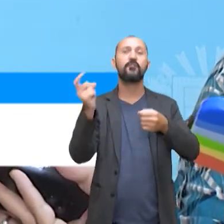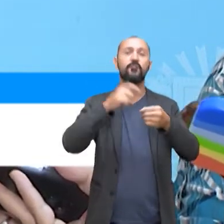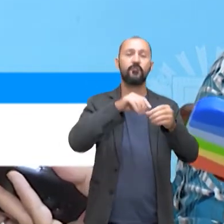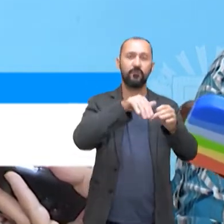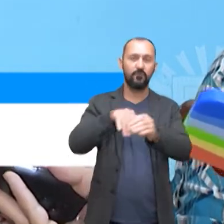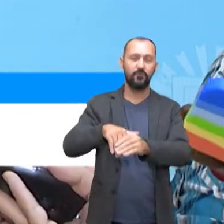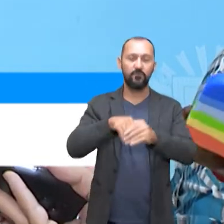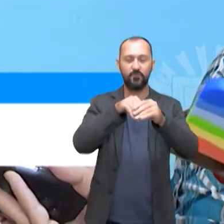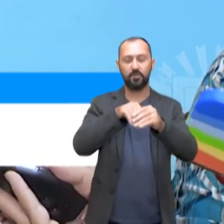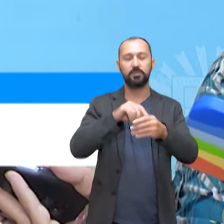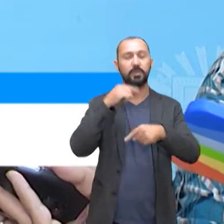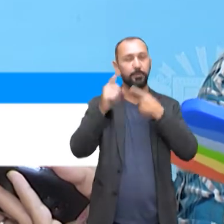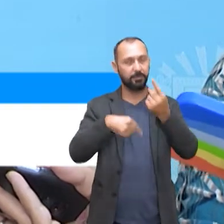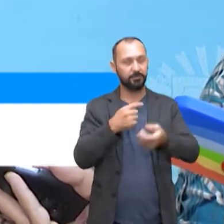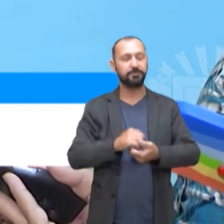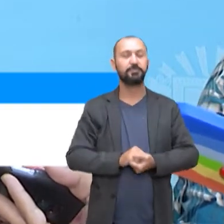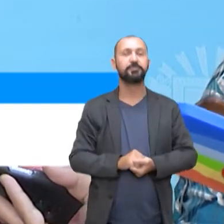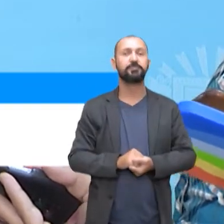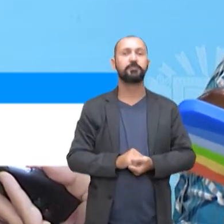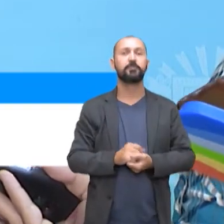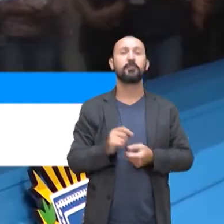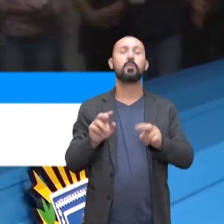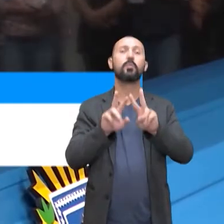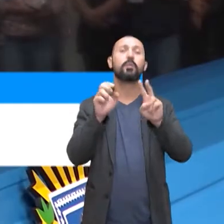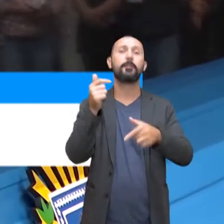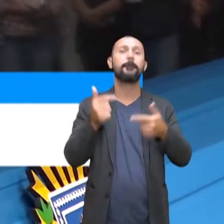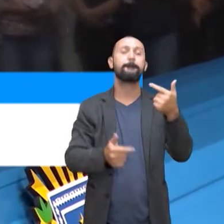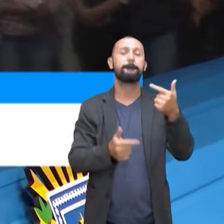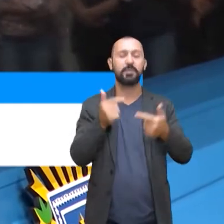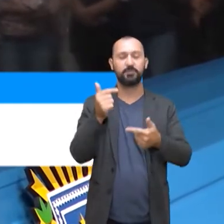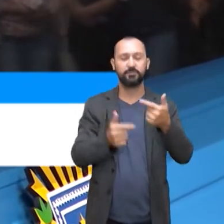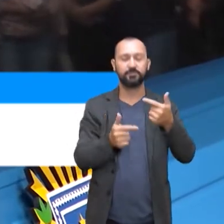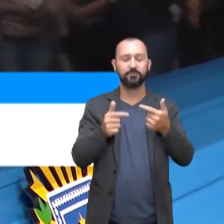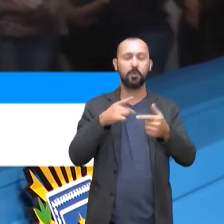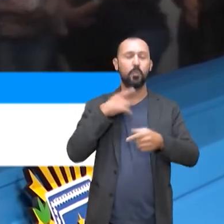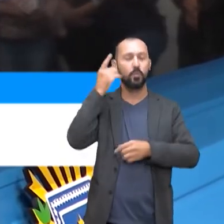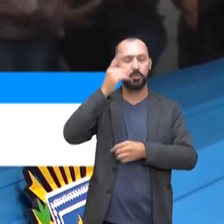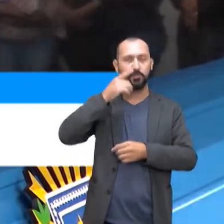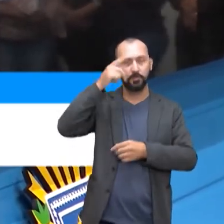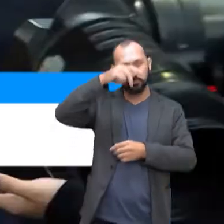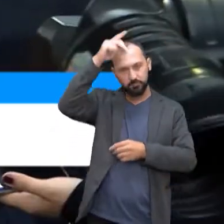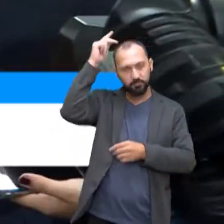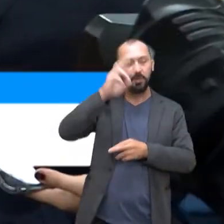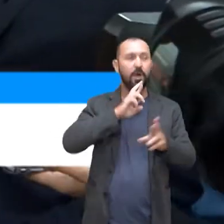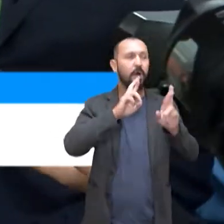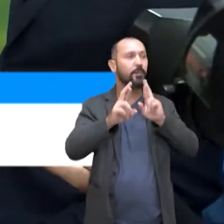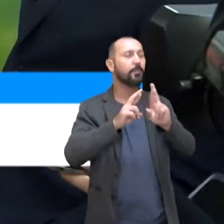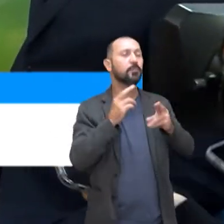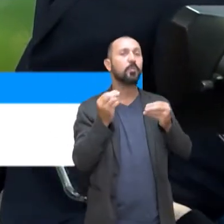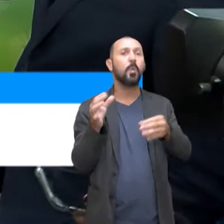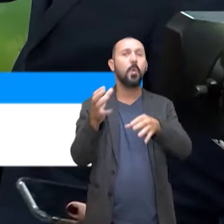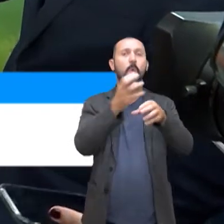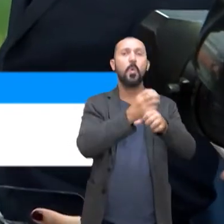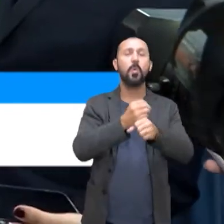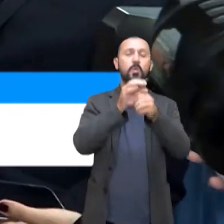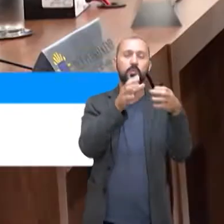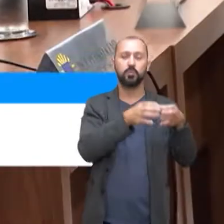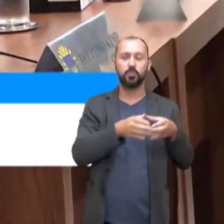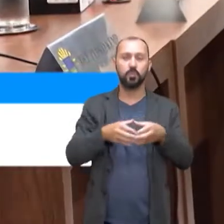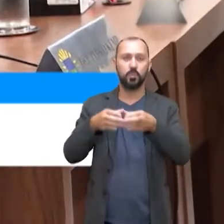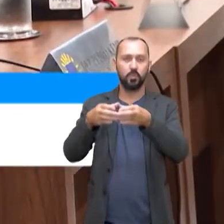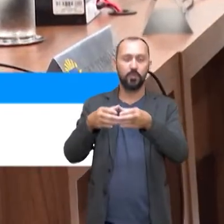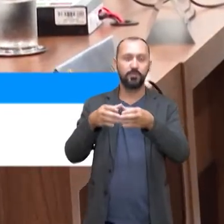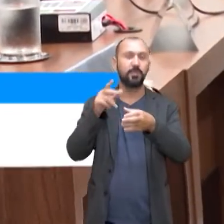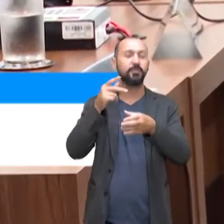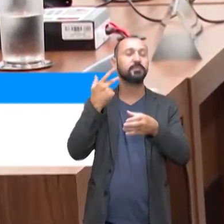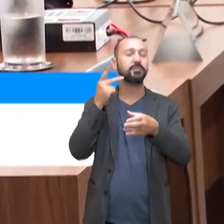recesso e a gente vota o orçamento no final do ano. Já no que diz respeito à política, Paulo Correia respondeu à imprensa sobre